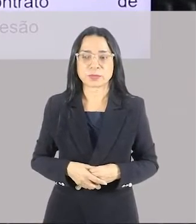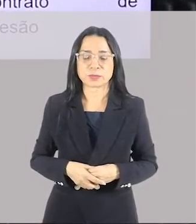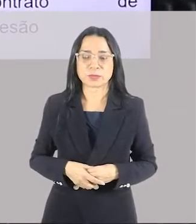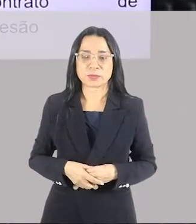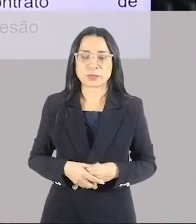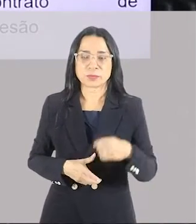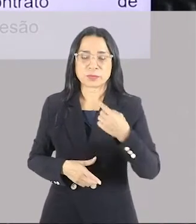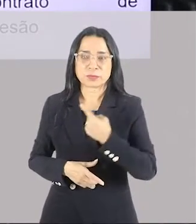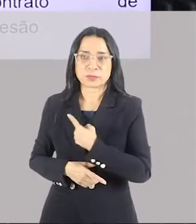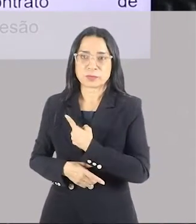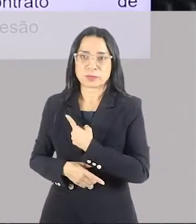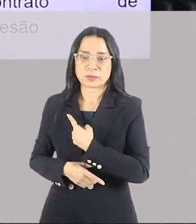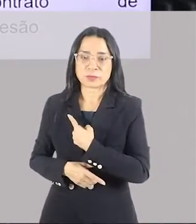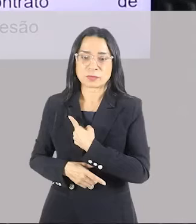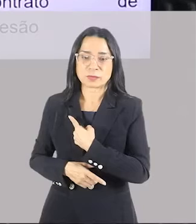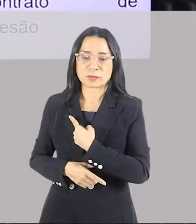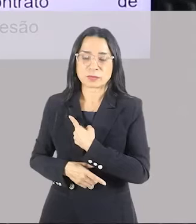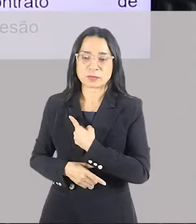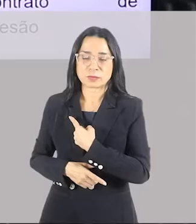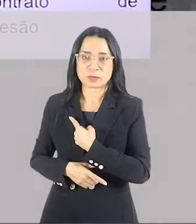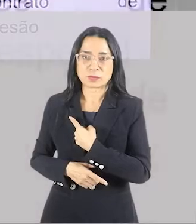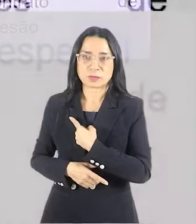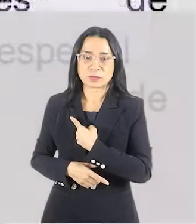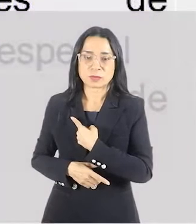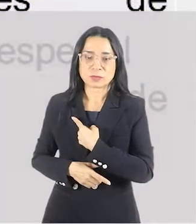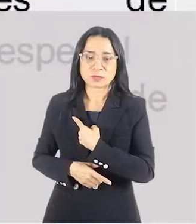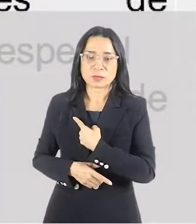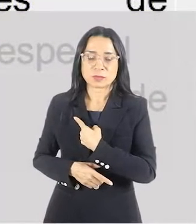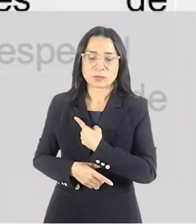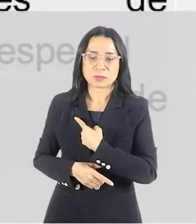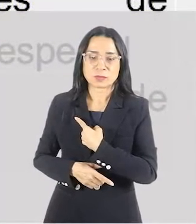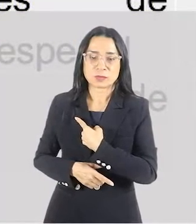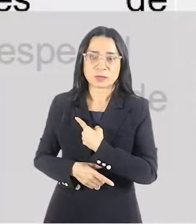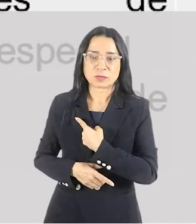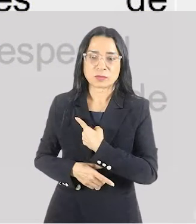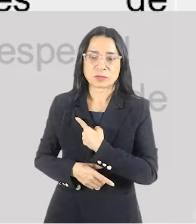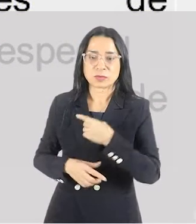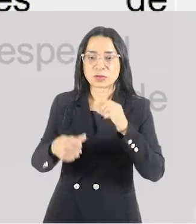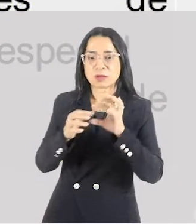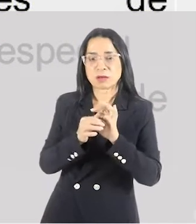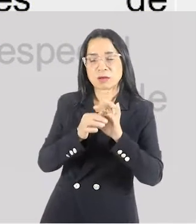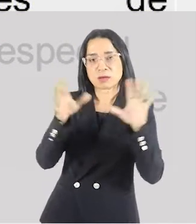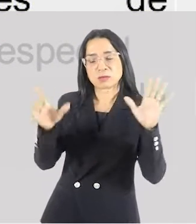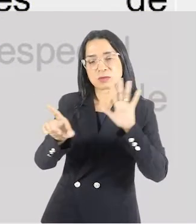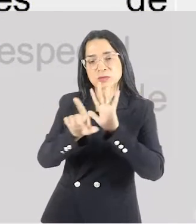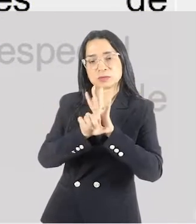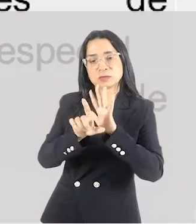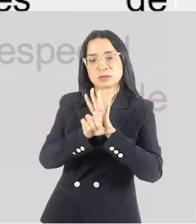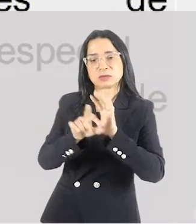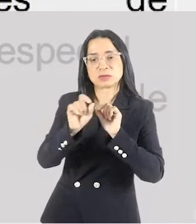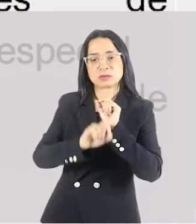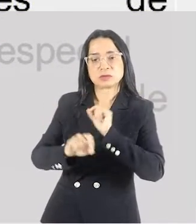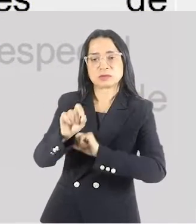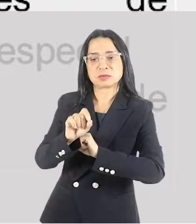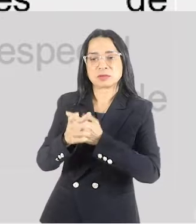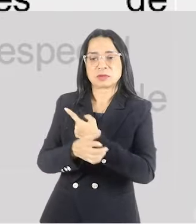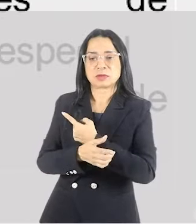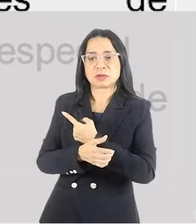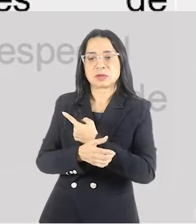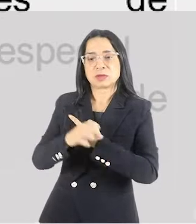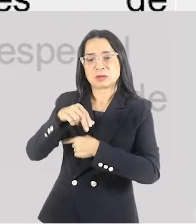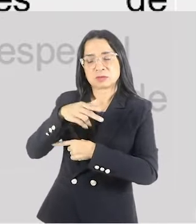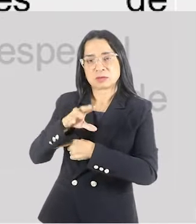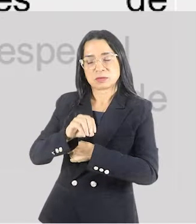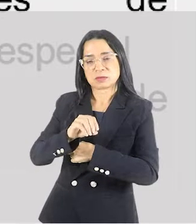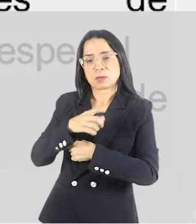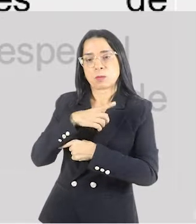Quanto à autorização legislativa, nós também temos algumas diferenças. No contrato de concessão, ela depende